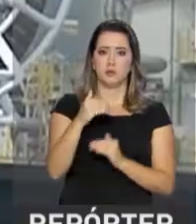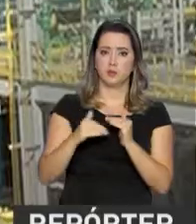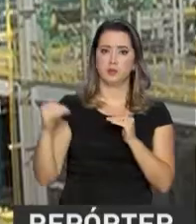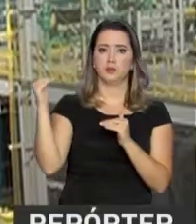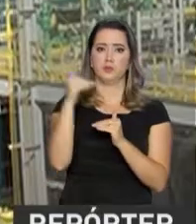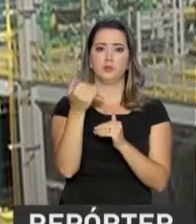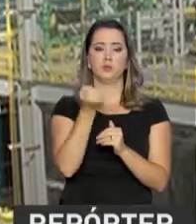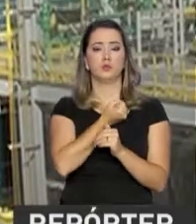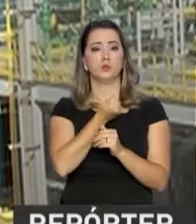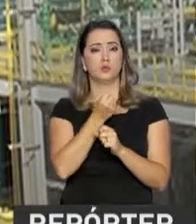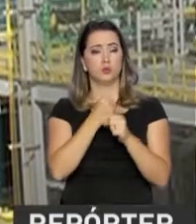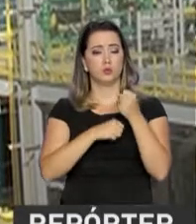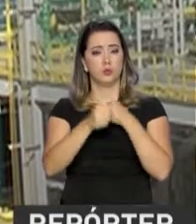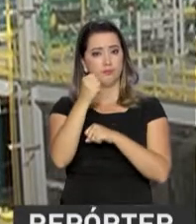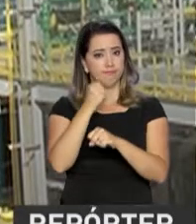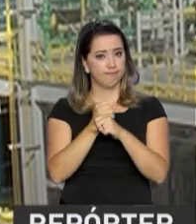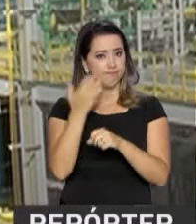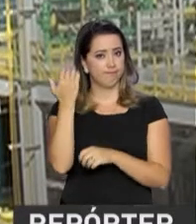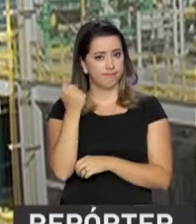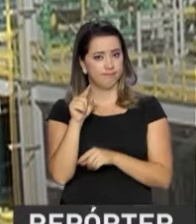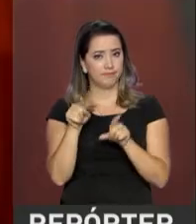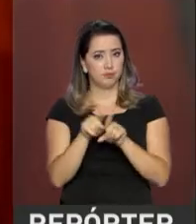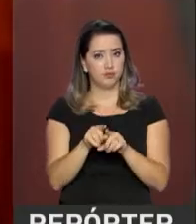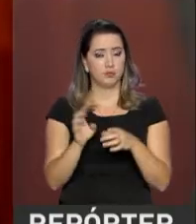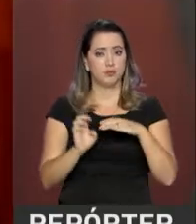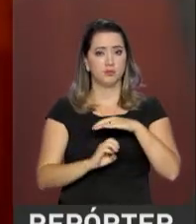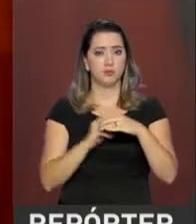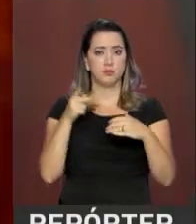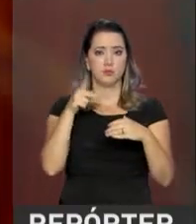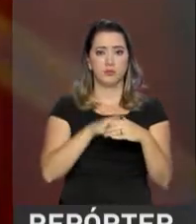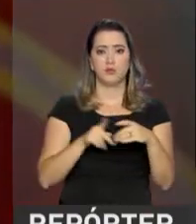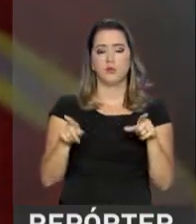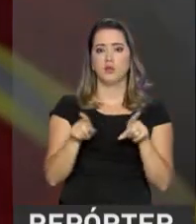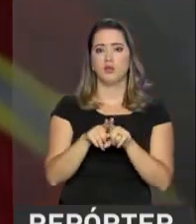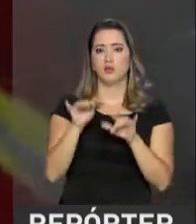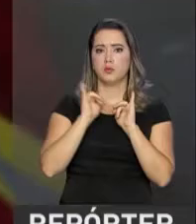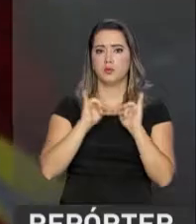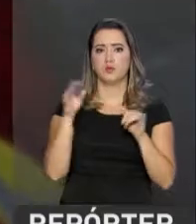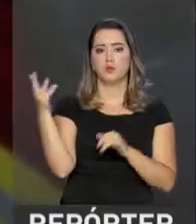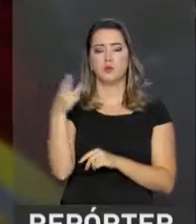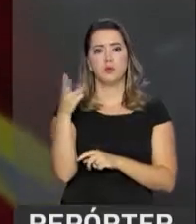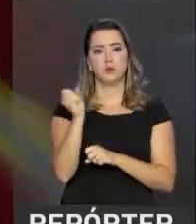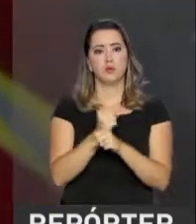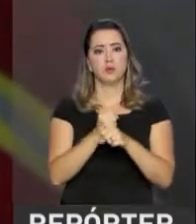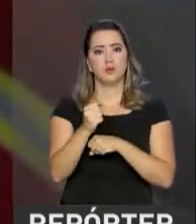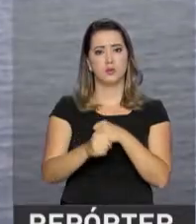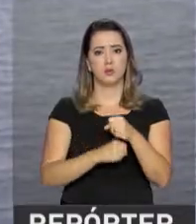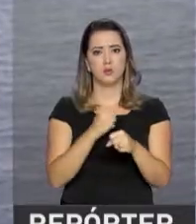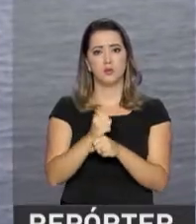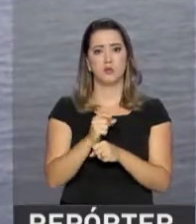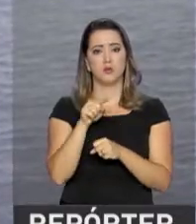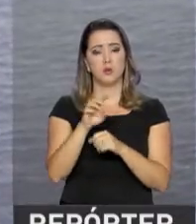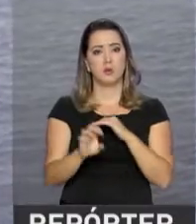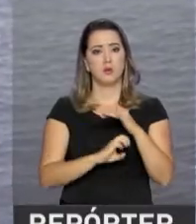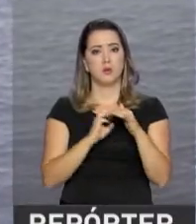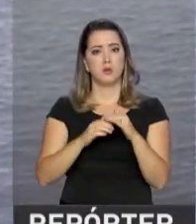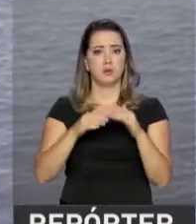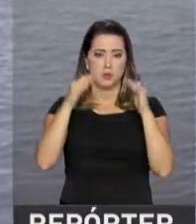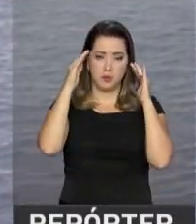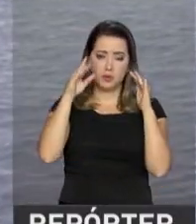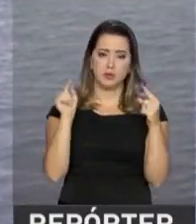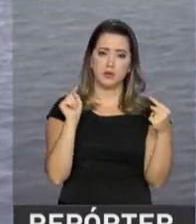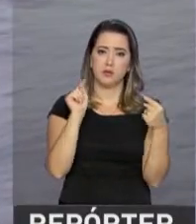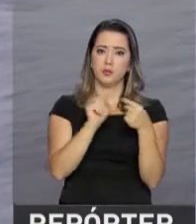acima do rio centrado no ano anterior a petrobras informou também que pelo terceiro ano seguido a companhia cumpriu a meta